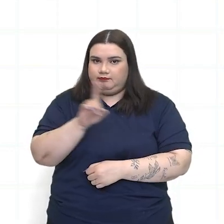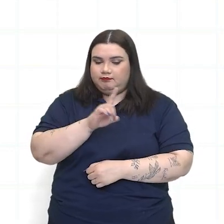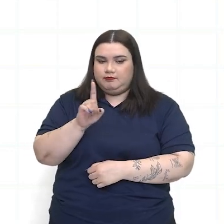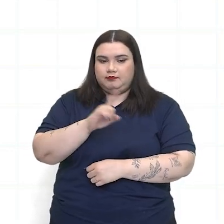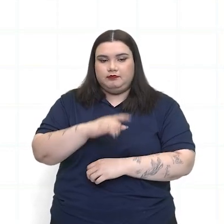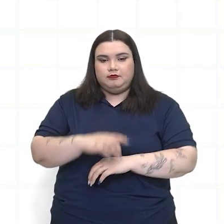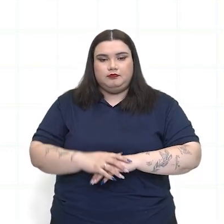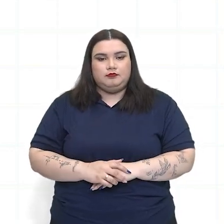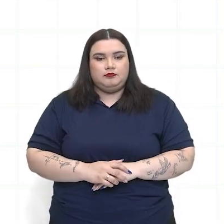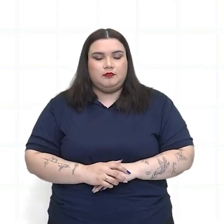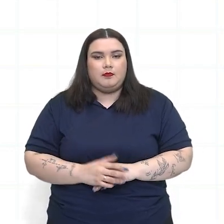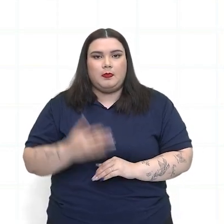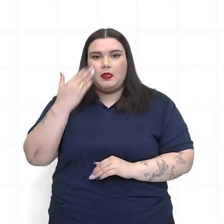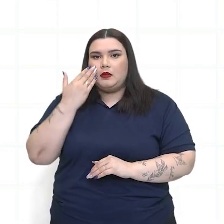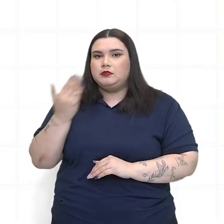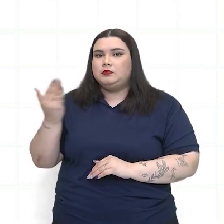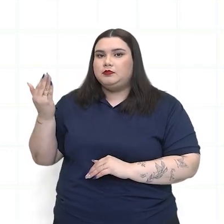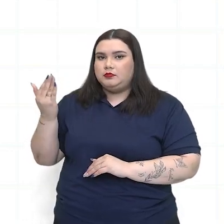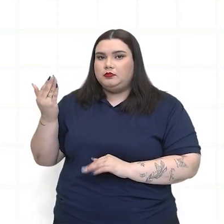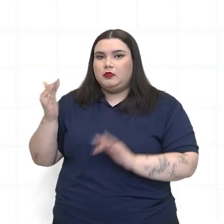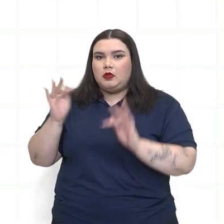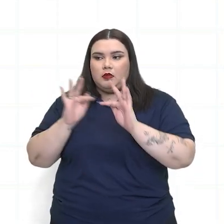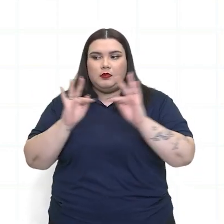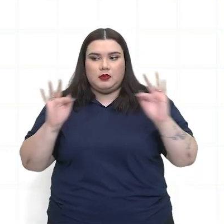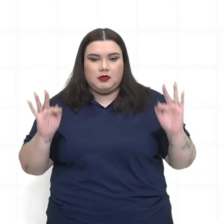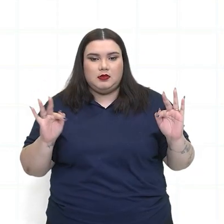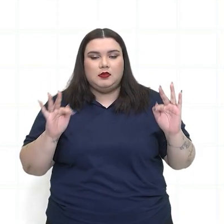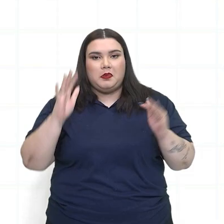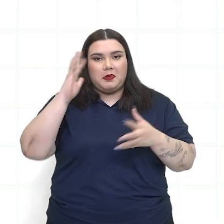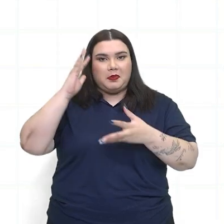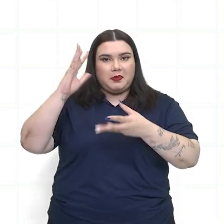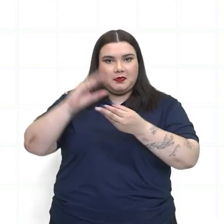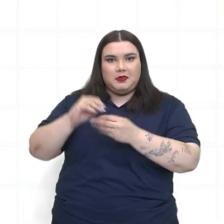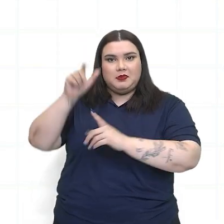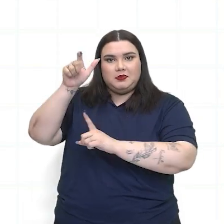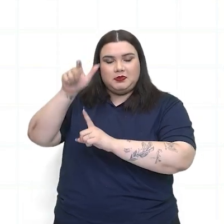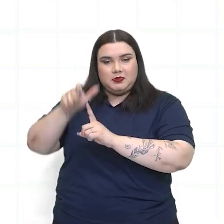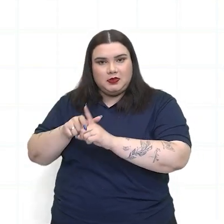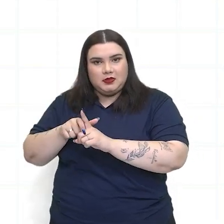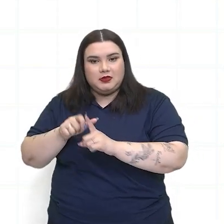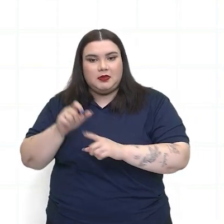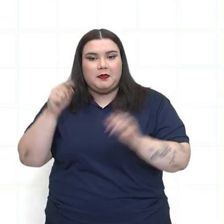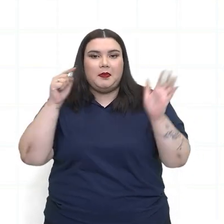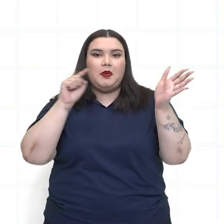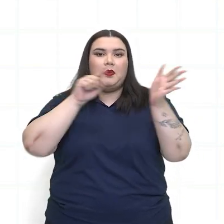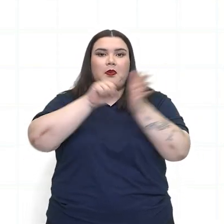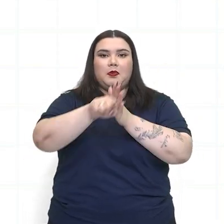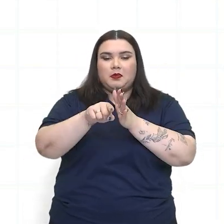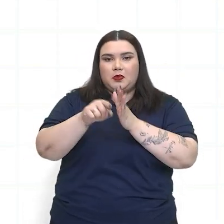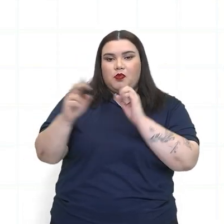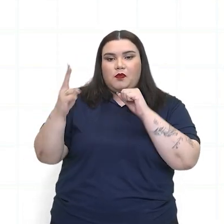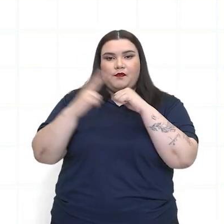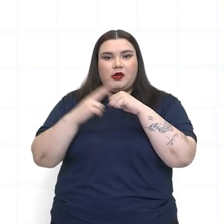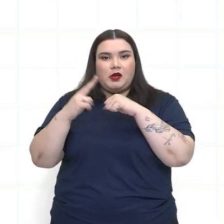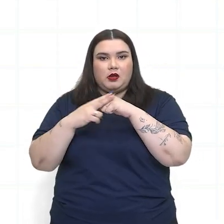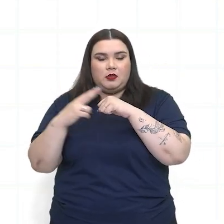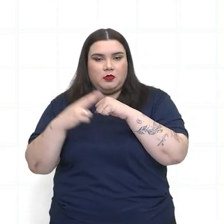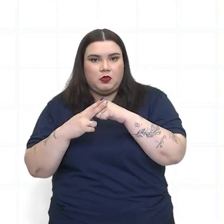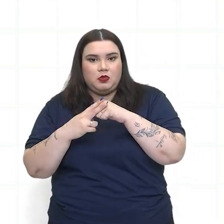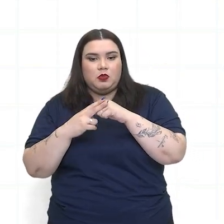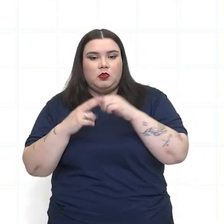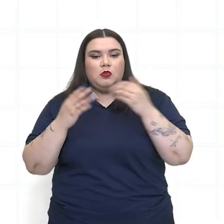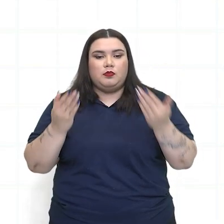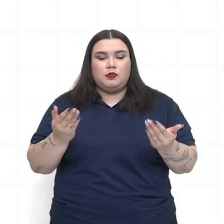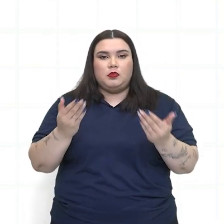utiliza. Então, eu tenho que entender aqui quem é o sujeito. Você já sabe como encontrar o sujeito. Basta perguntar ao verbo o que